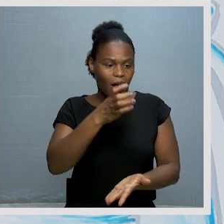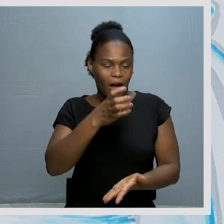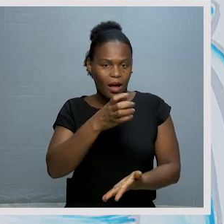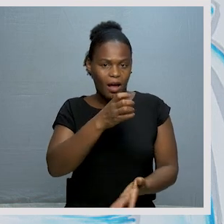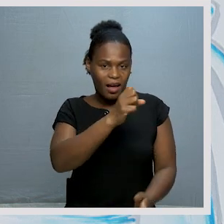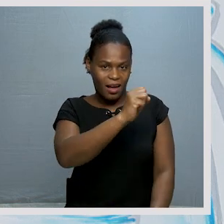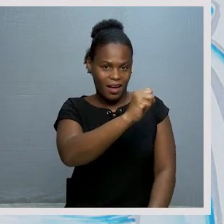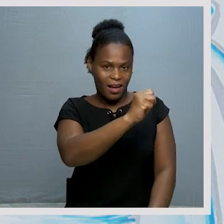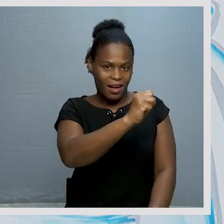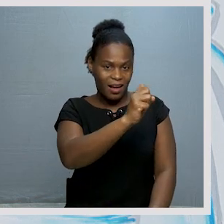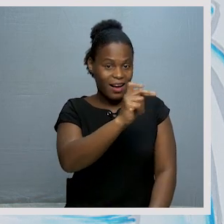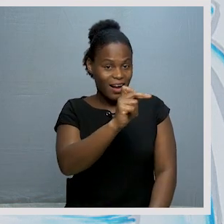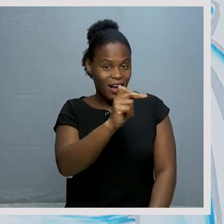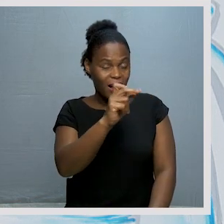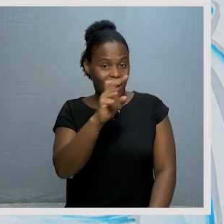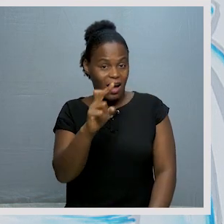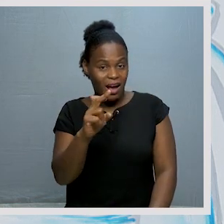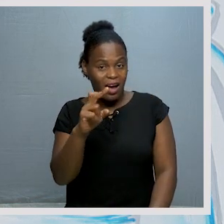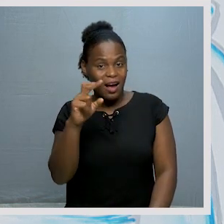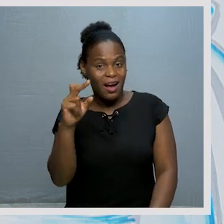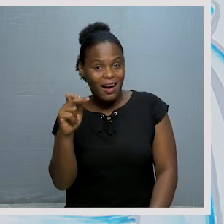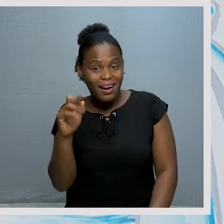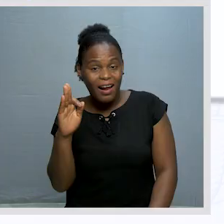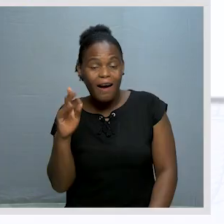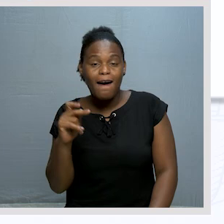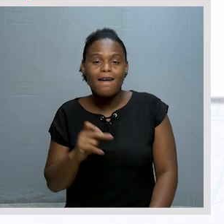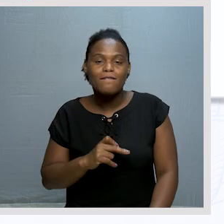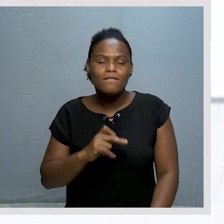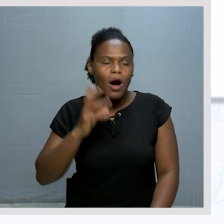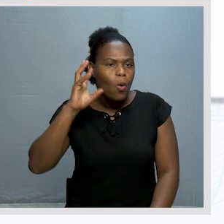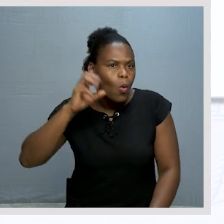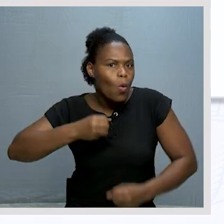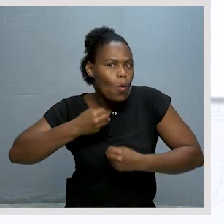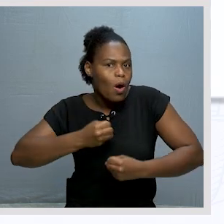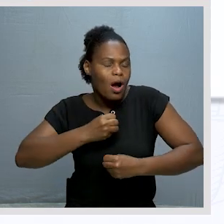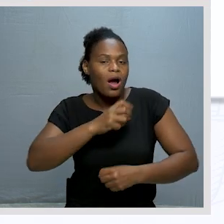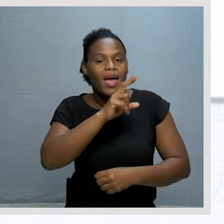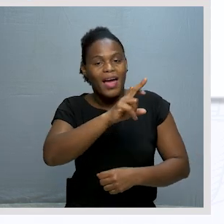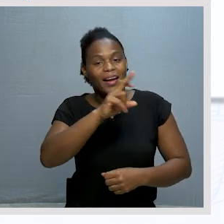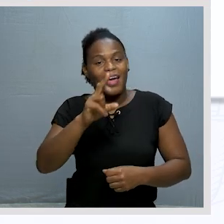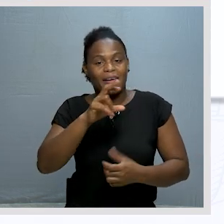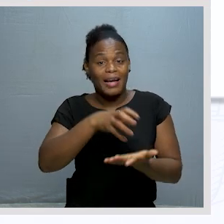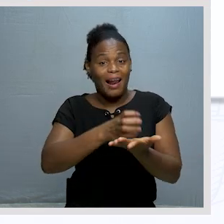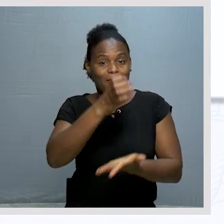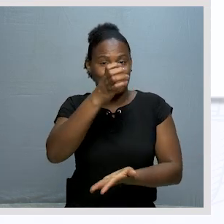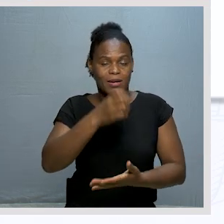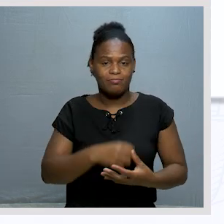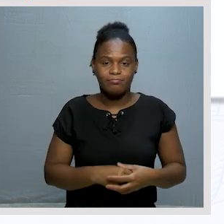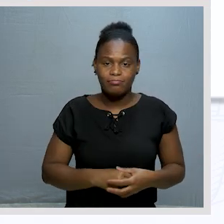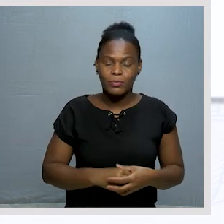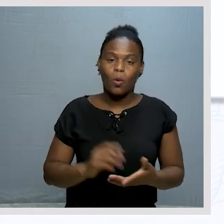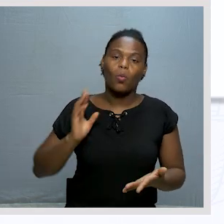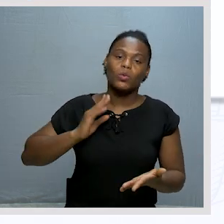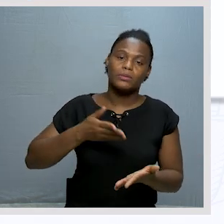Garrafa. O som aqui do R é forte. Então, 2 R's. E por último ali,